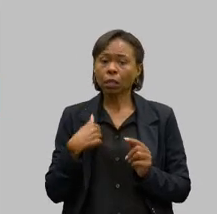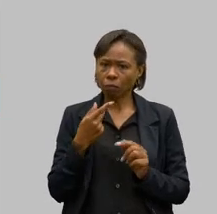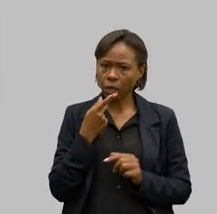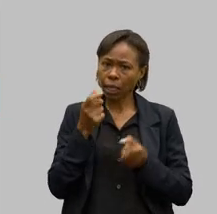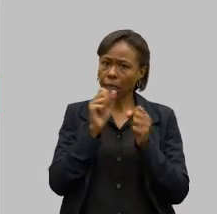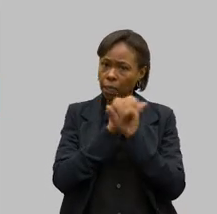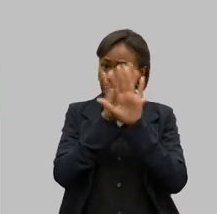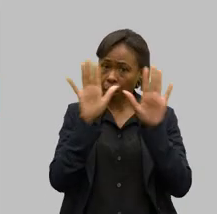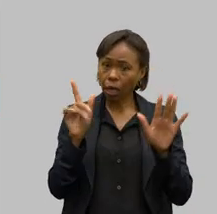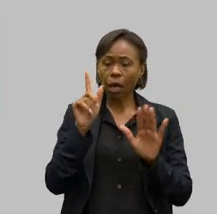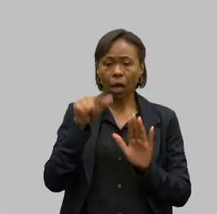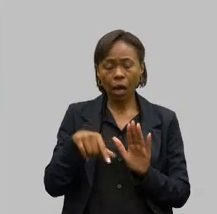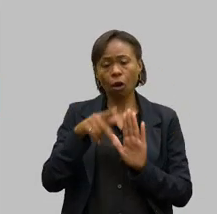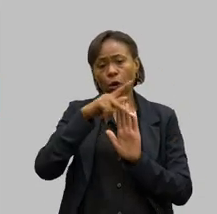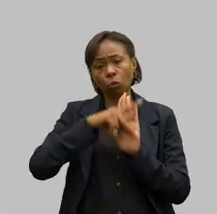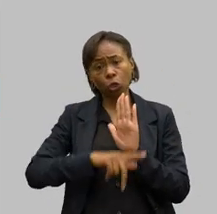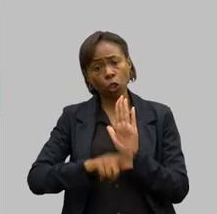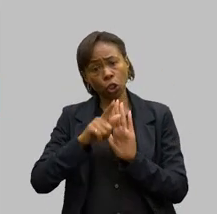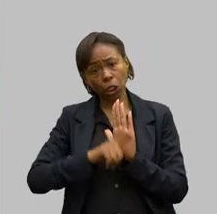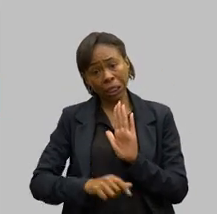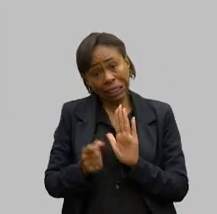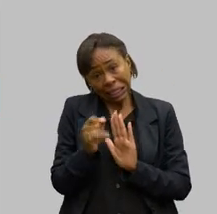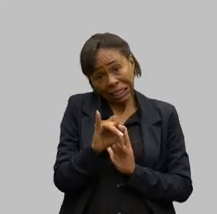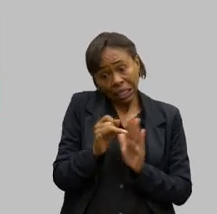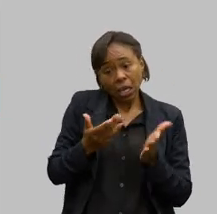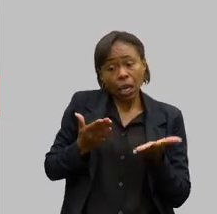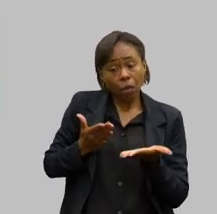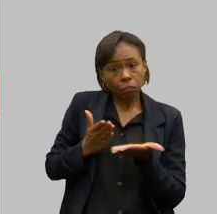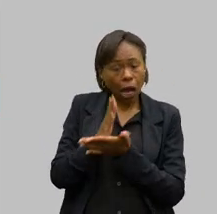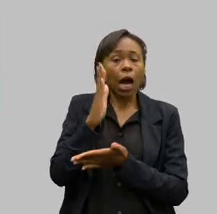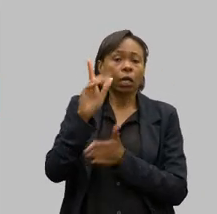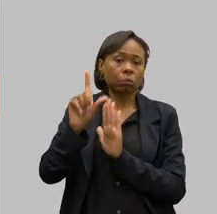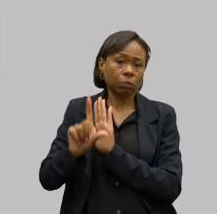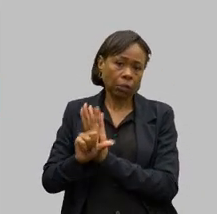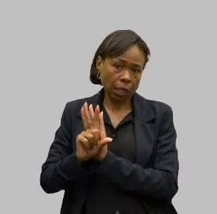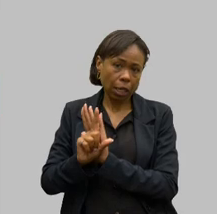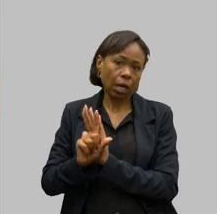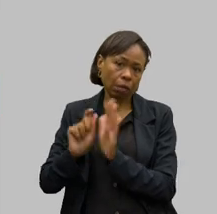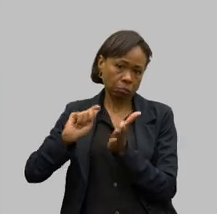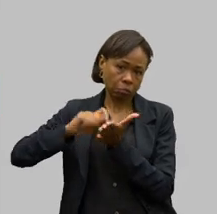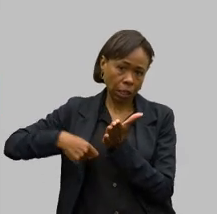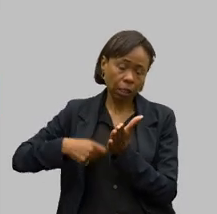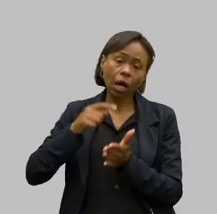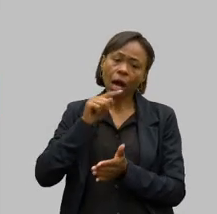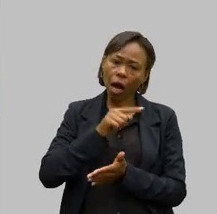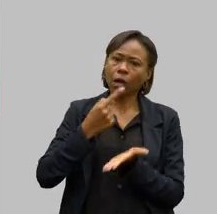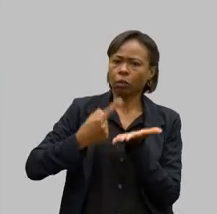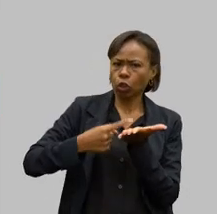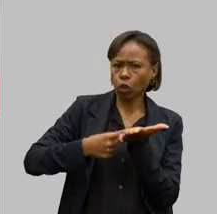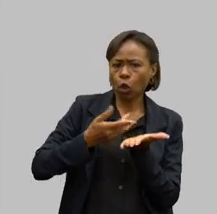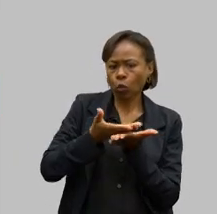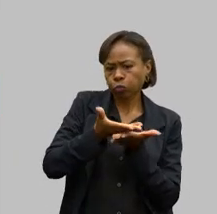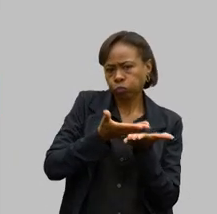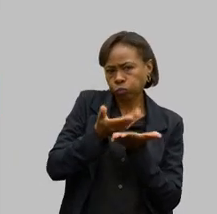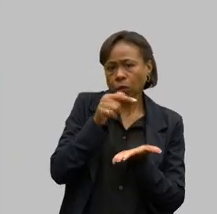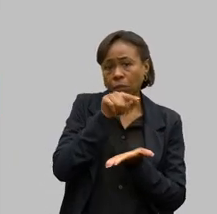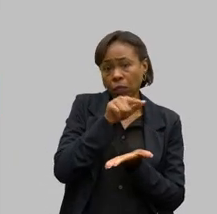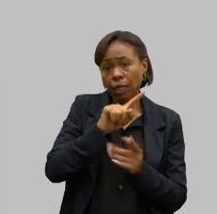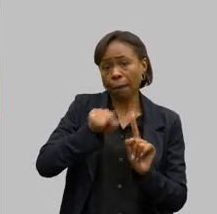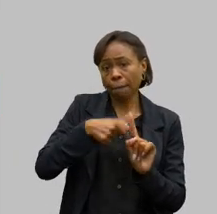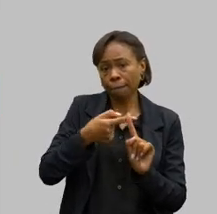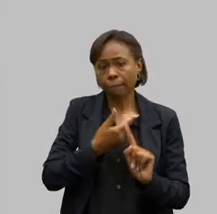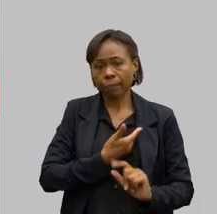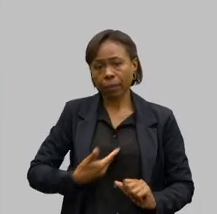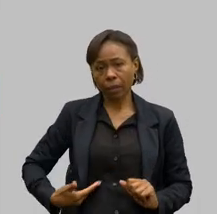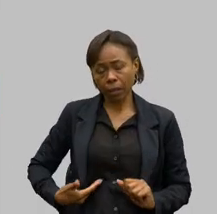autorizativo que, caso se torne lei, vai ser discutido pelos senhores do governo de Minas, onde é necessário, num primeiro momento,